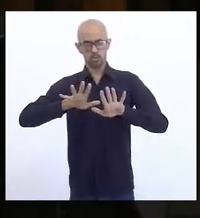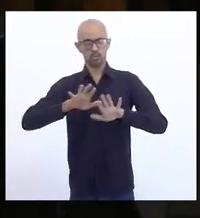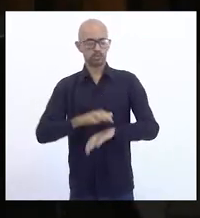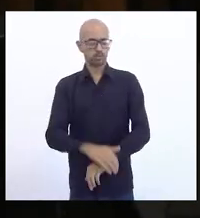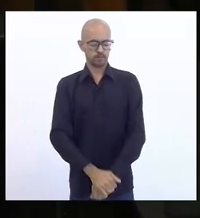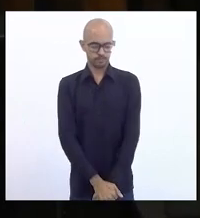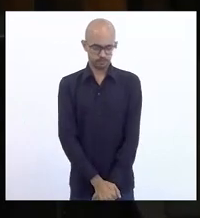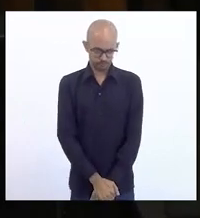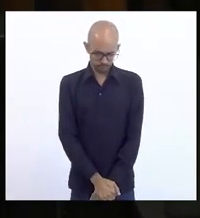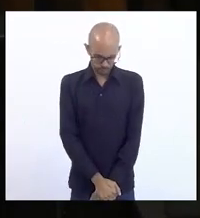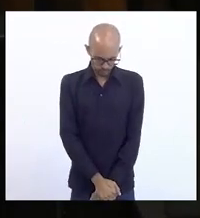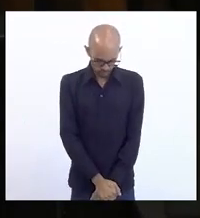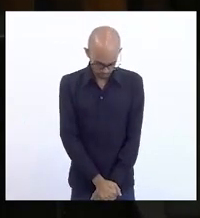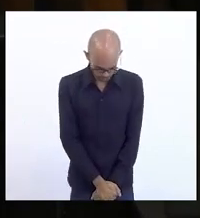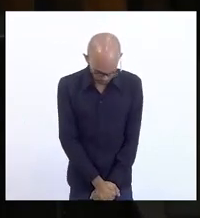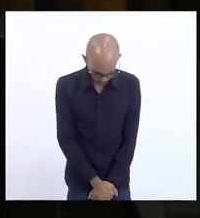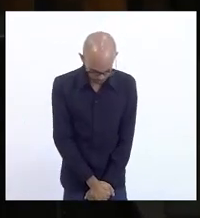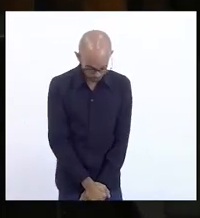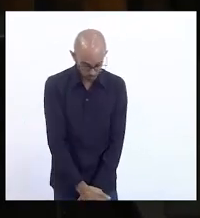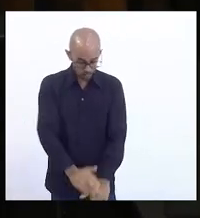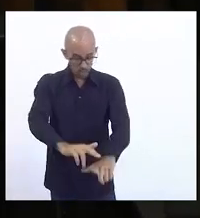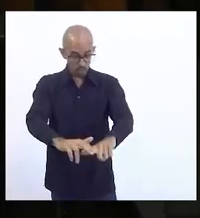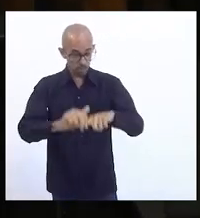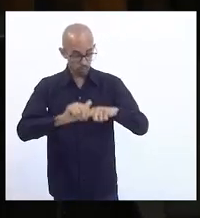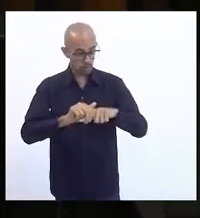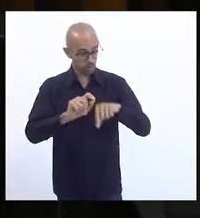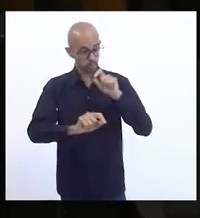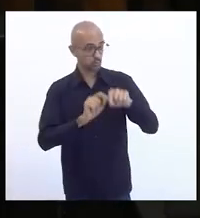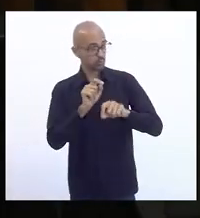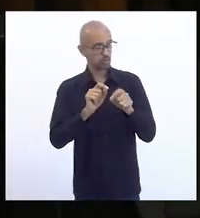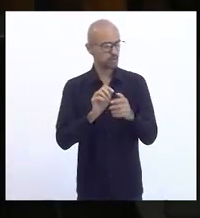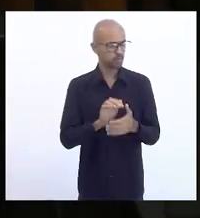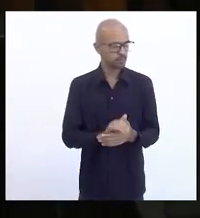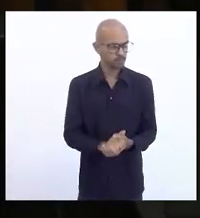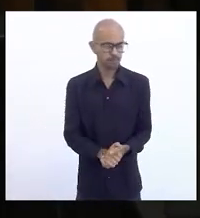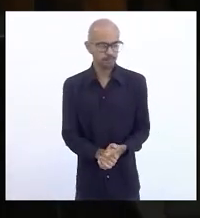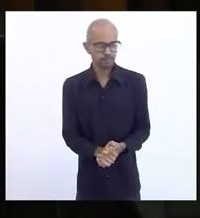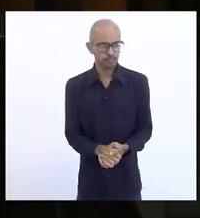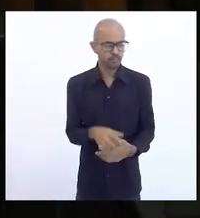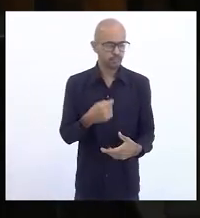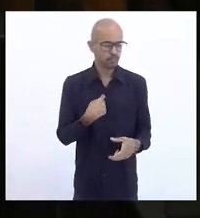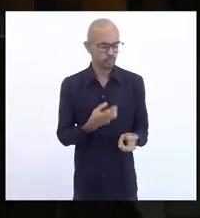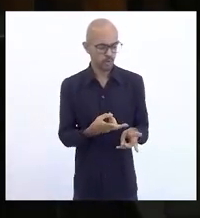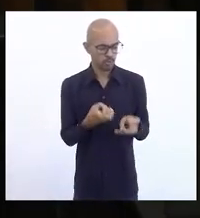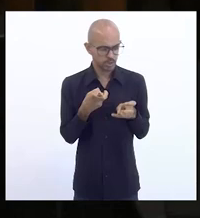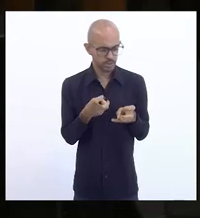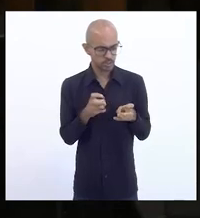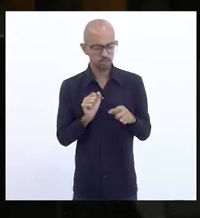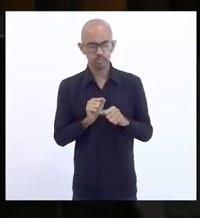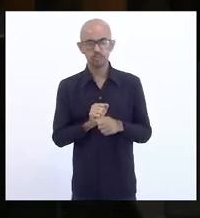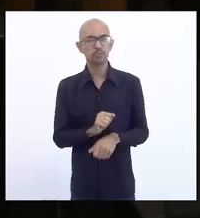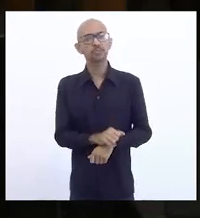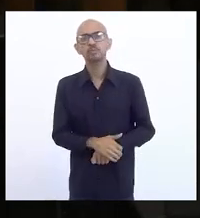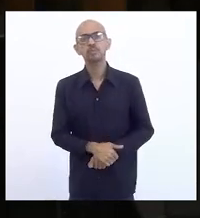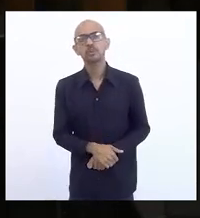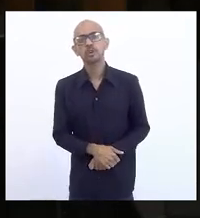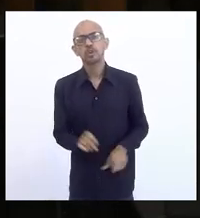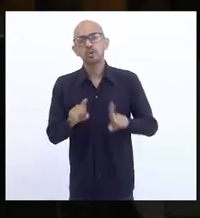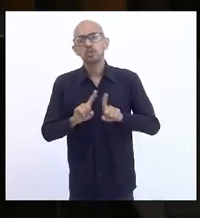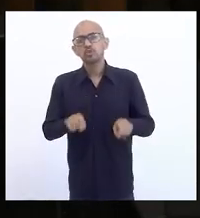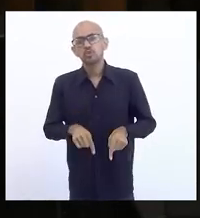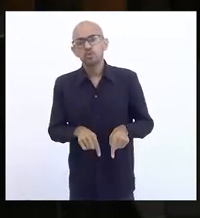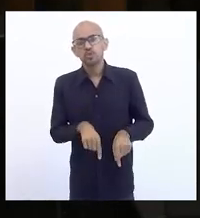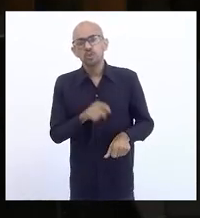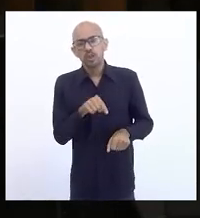pouca qualidade. Por isso, senhora presidente, verifico que os funcionários,